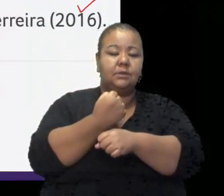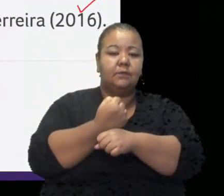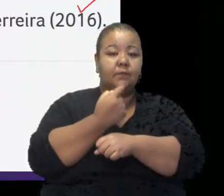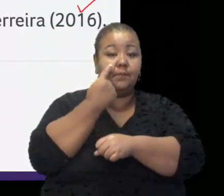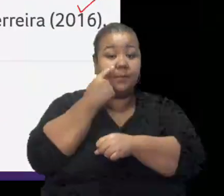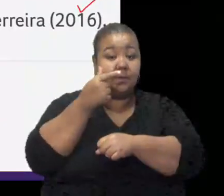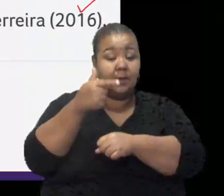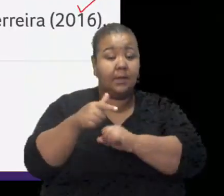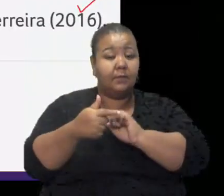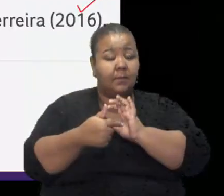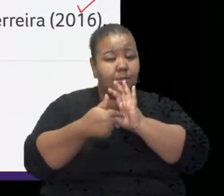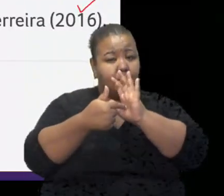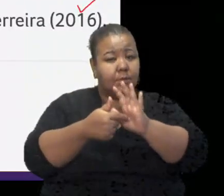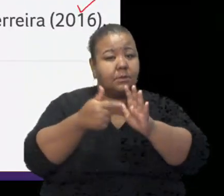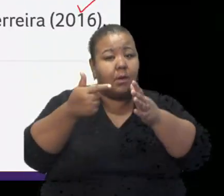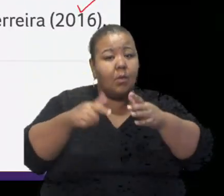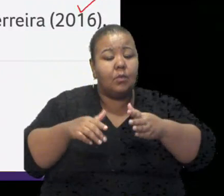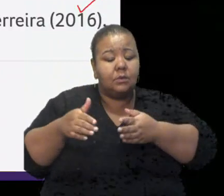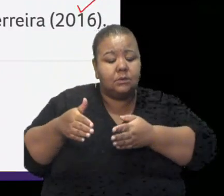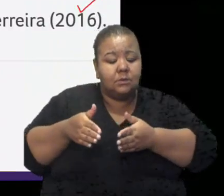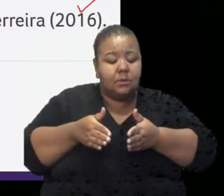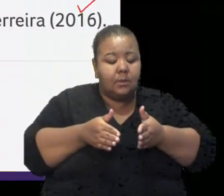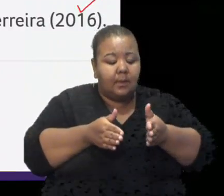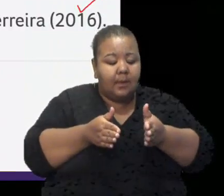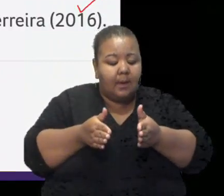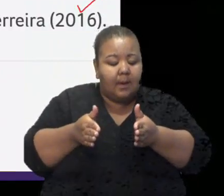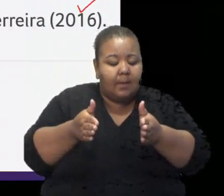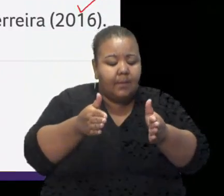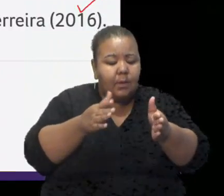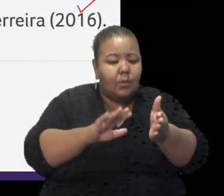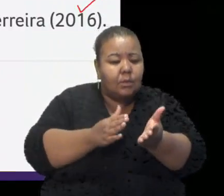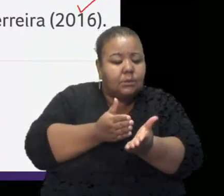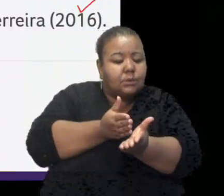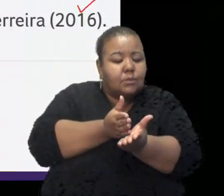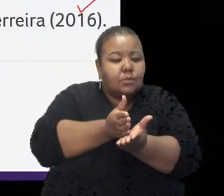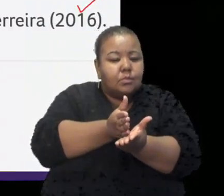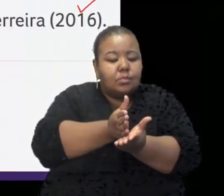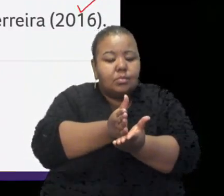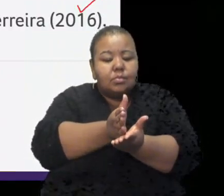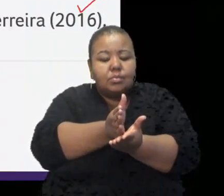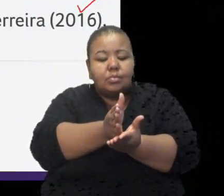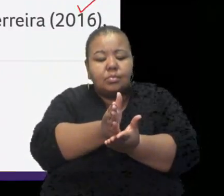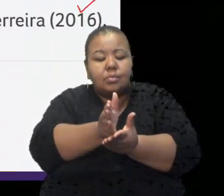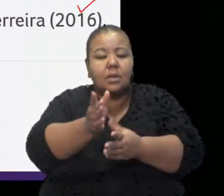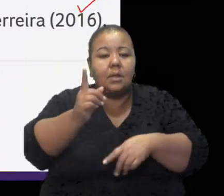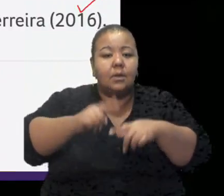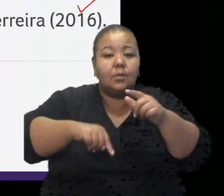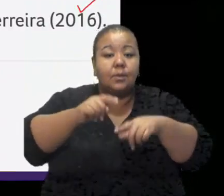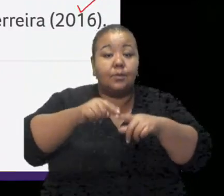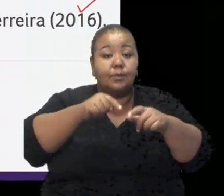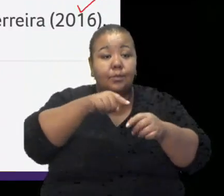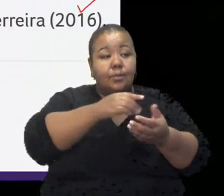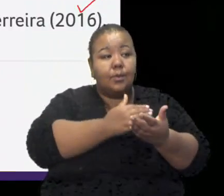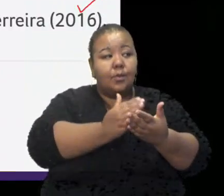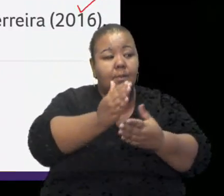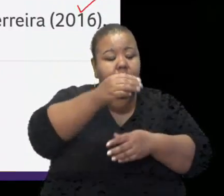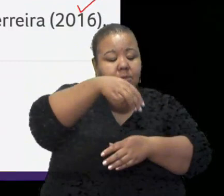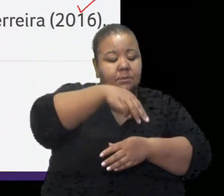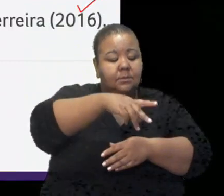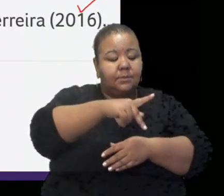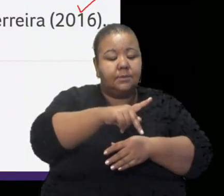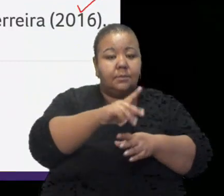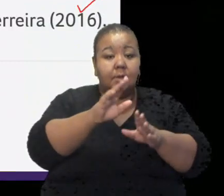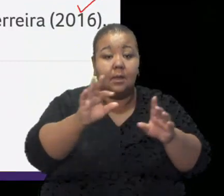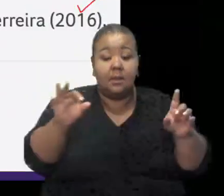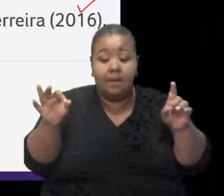o caminho, né? Então ele vai trilhar o caminho do produto desde a matéria-prima até a